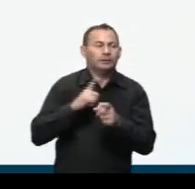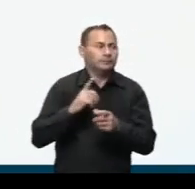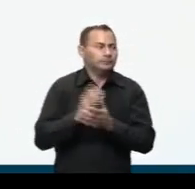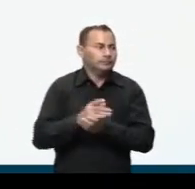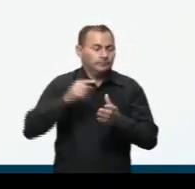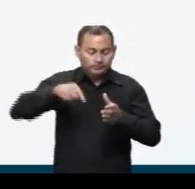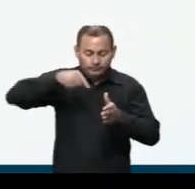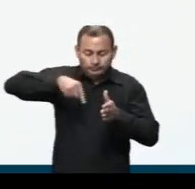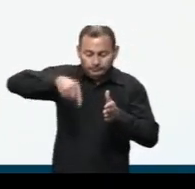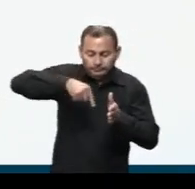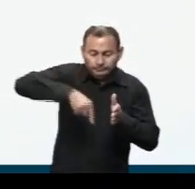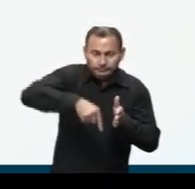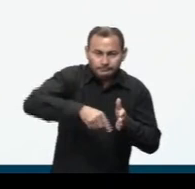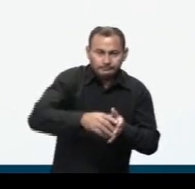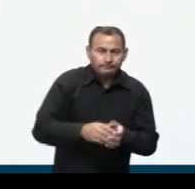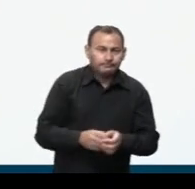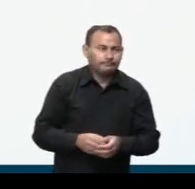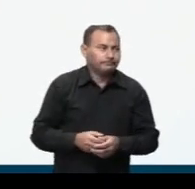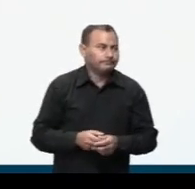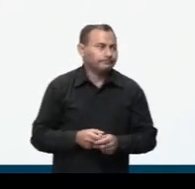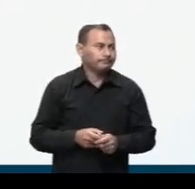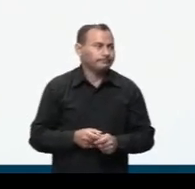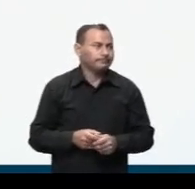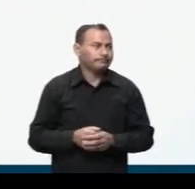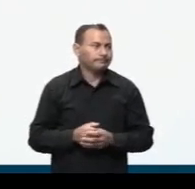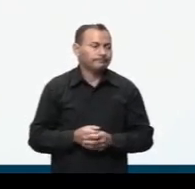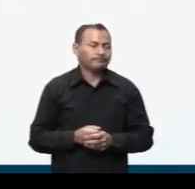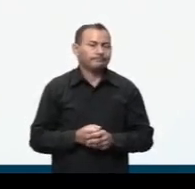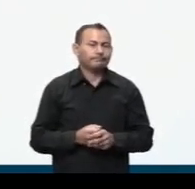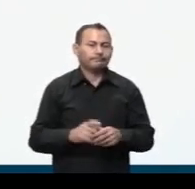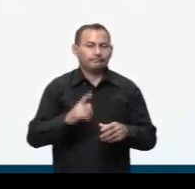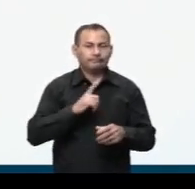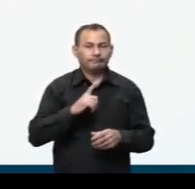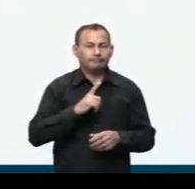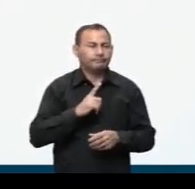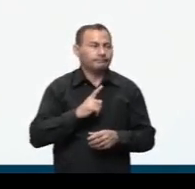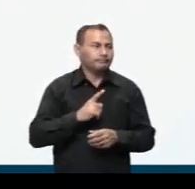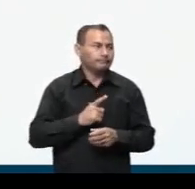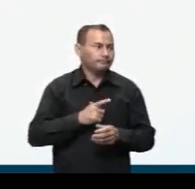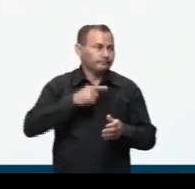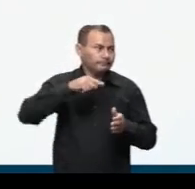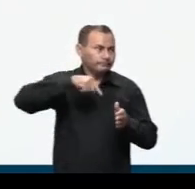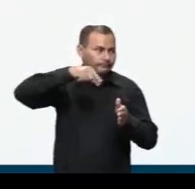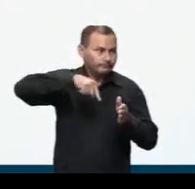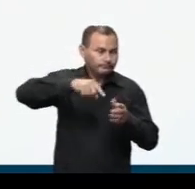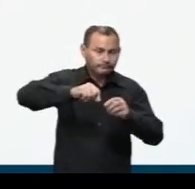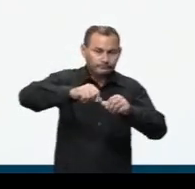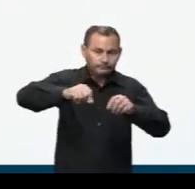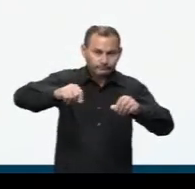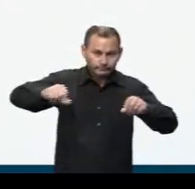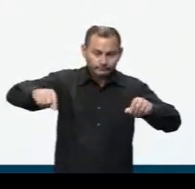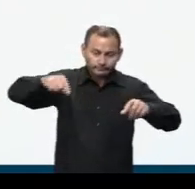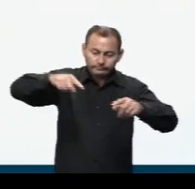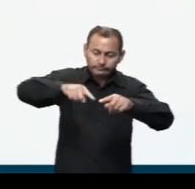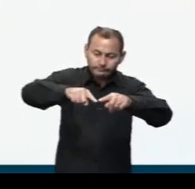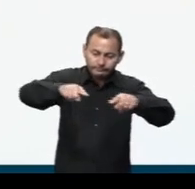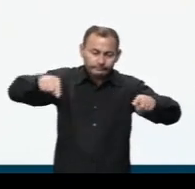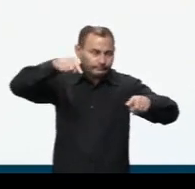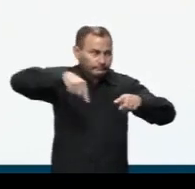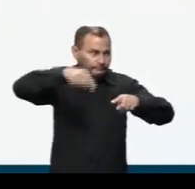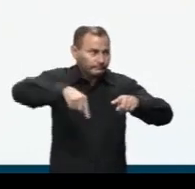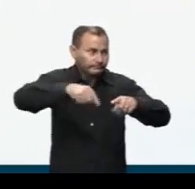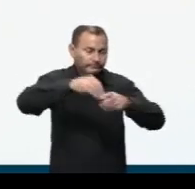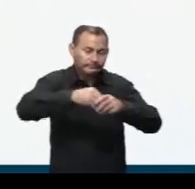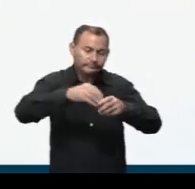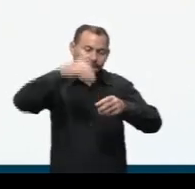uma perfuração, opa, o professor limpar aqui. A gente pode ter uma perfuração, né, solo aqui, faz a perfuração,